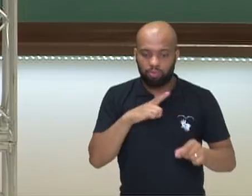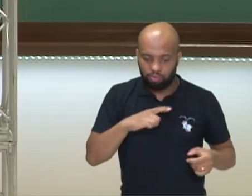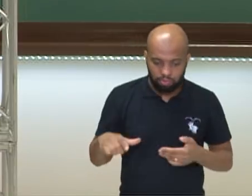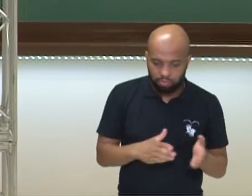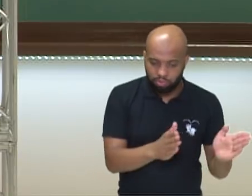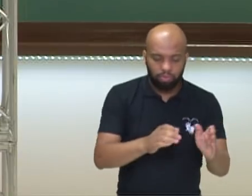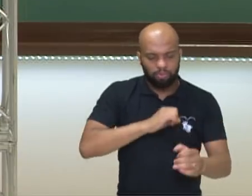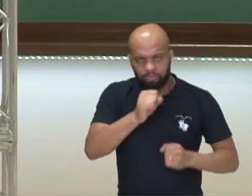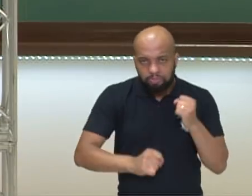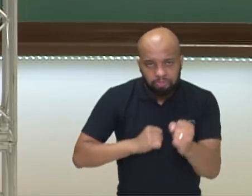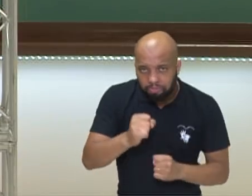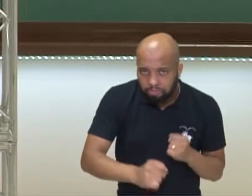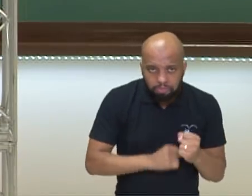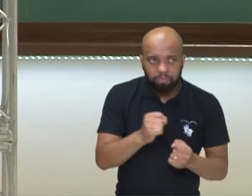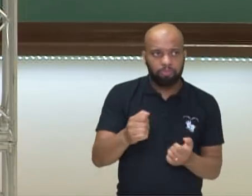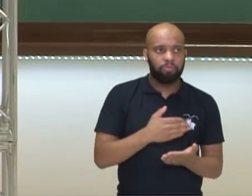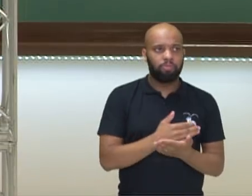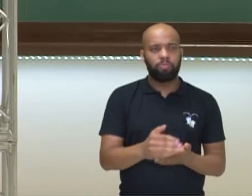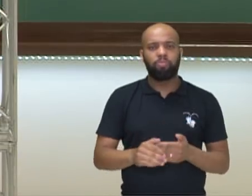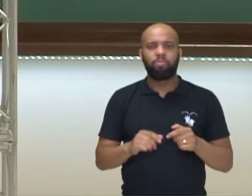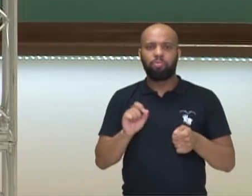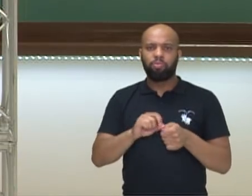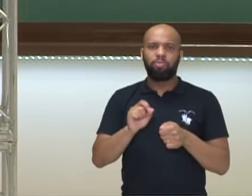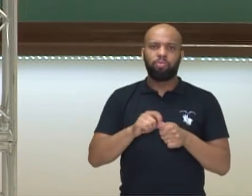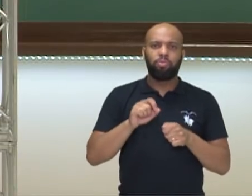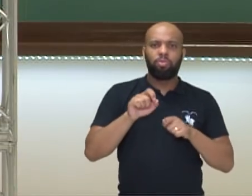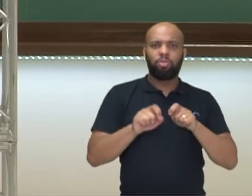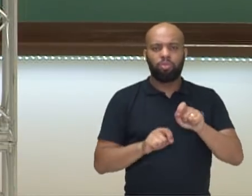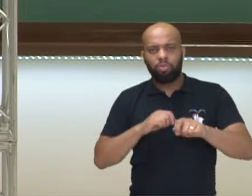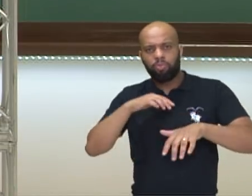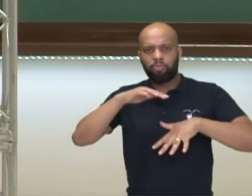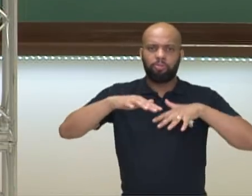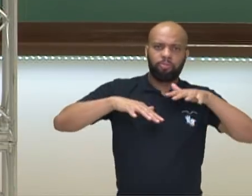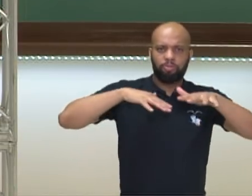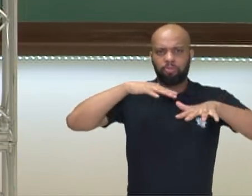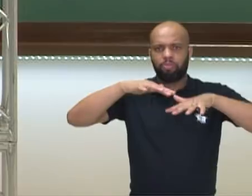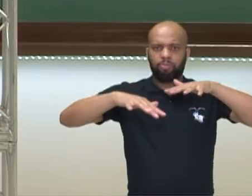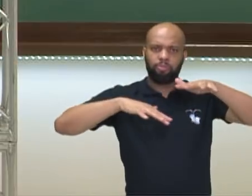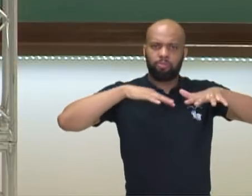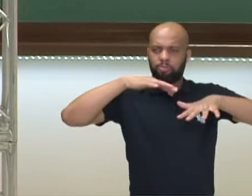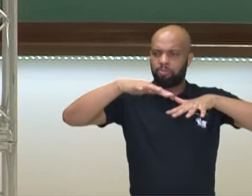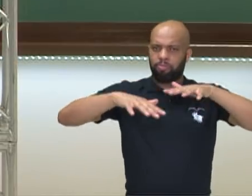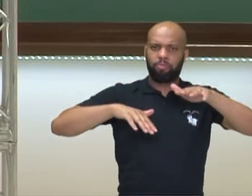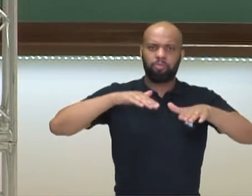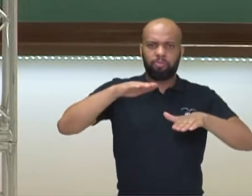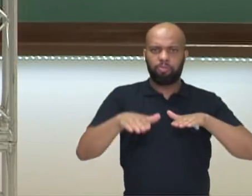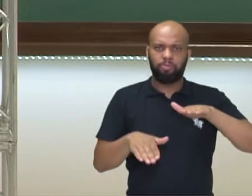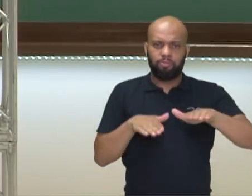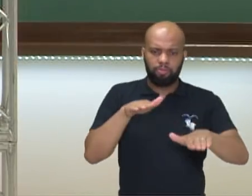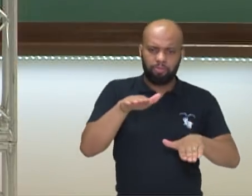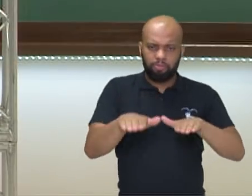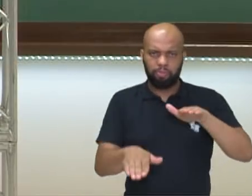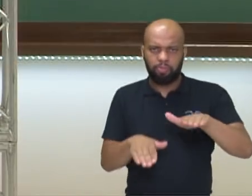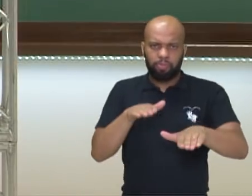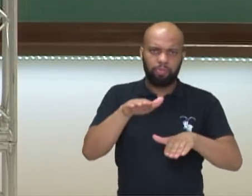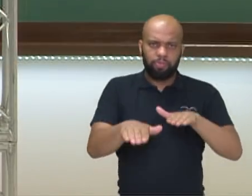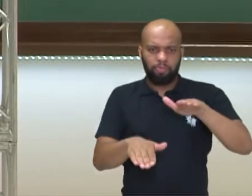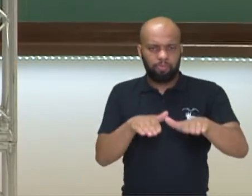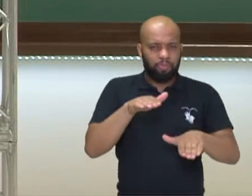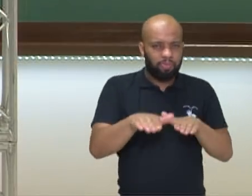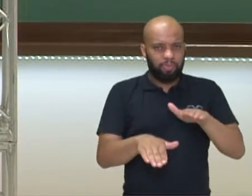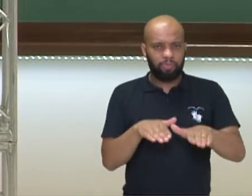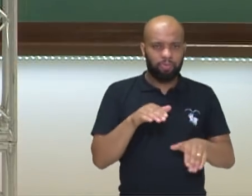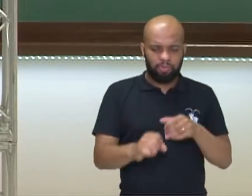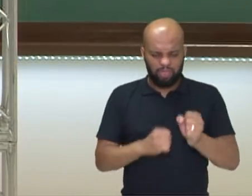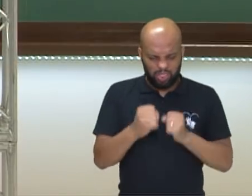de corrida e ele começa a se movimentar, a fazer esse percurso, a correr, tá? Ele